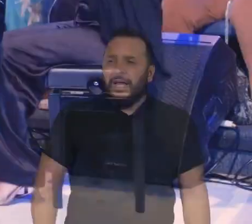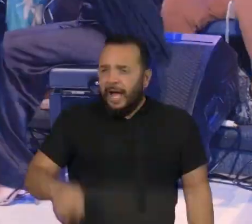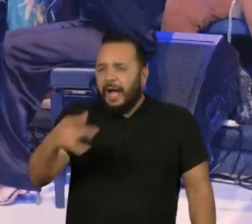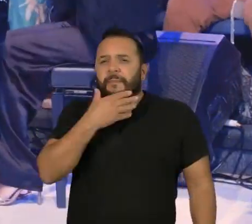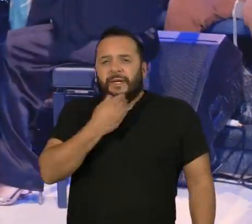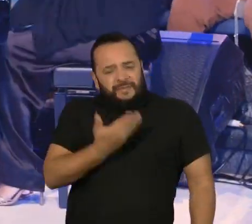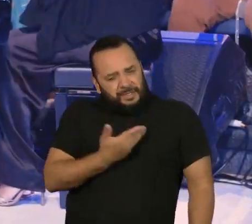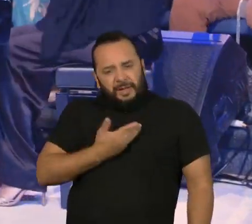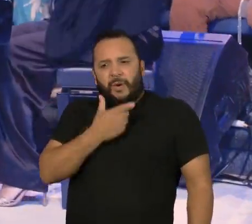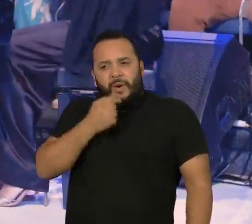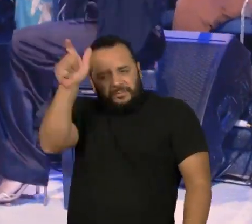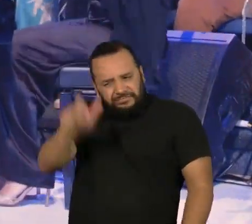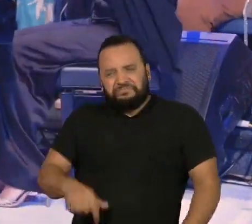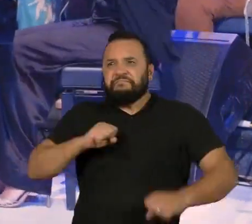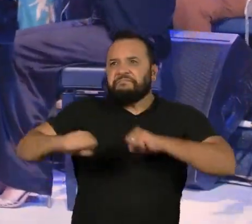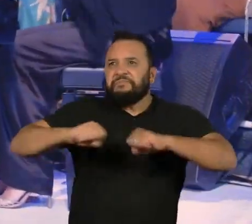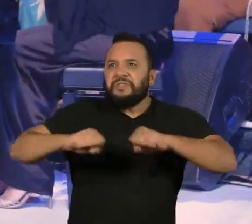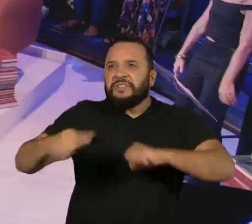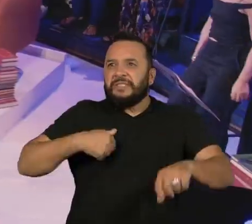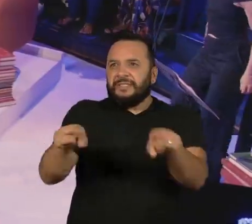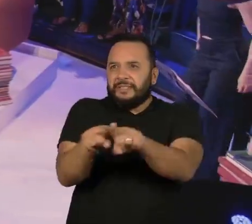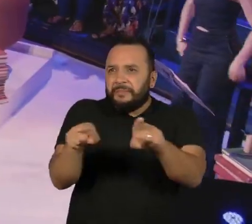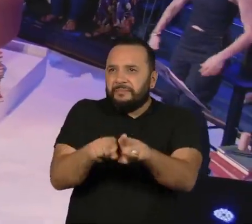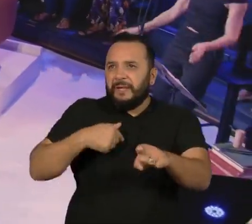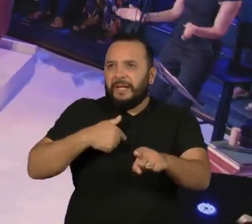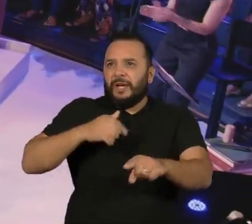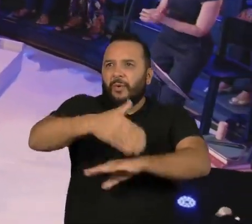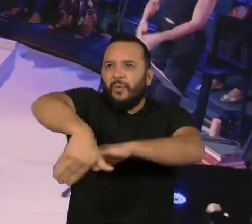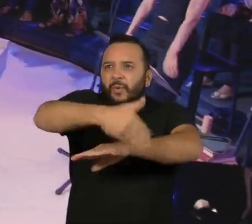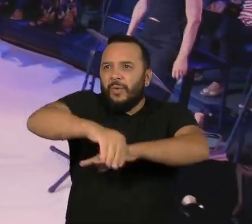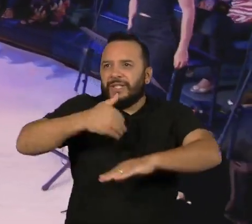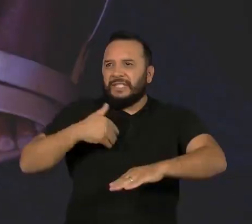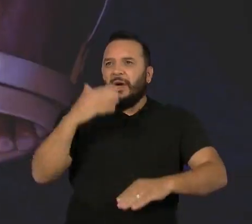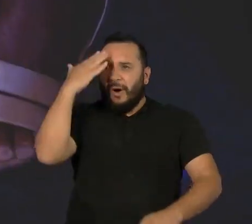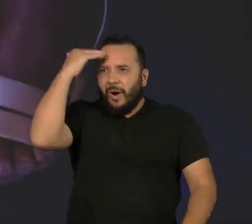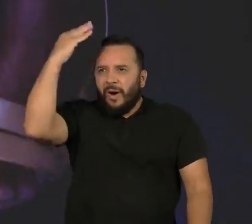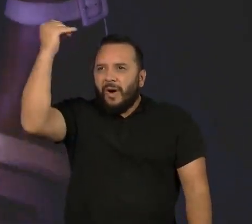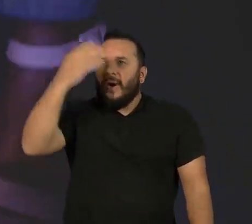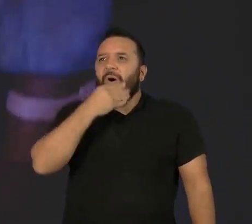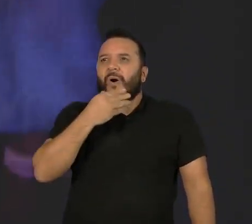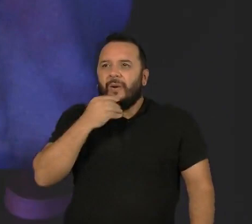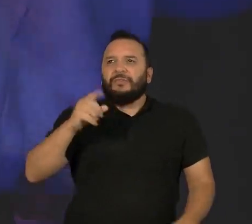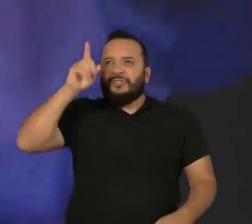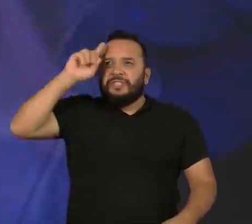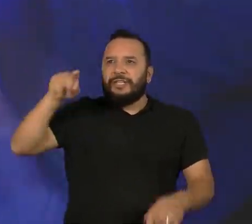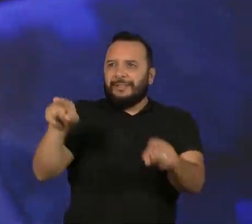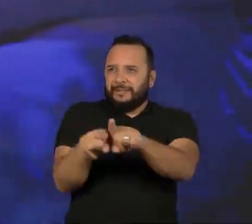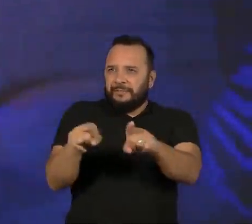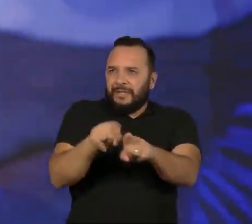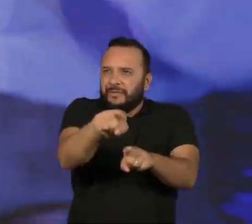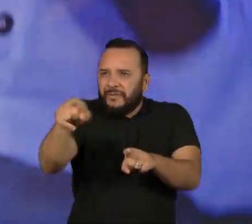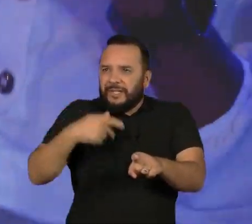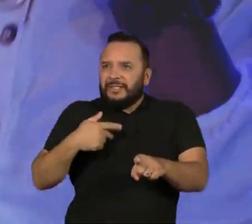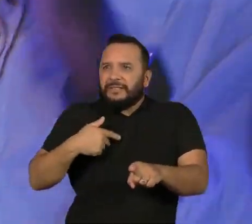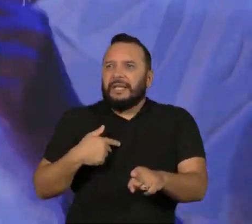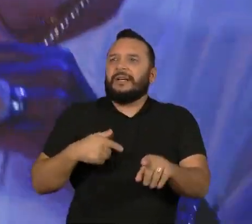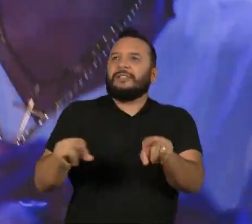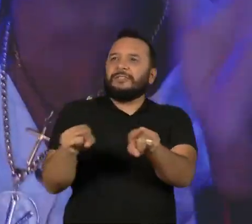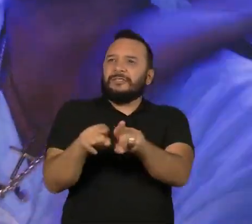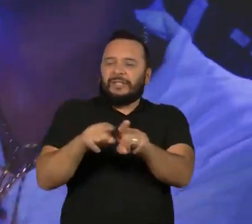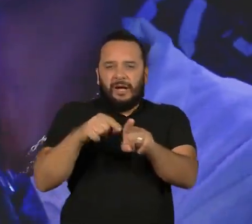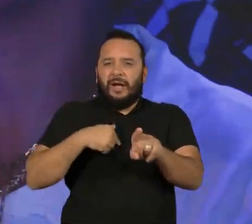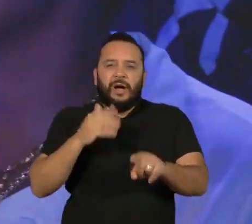Buddy, you're a body making big noise, play in the streets, gonna be a big man someday. You got mud on your face, your